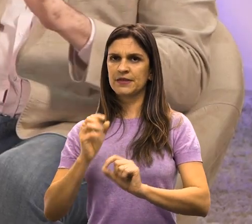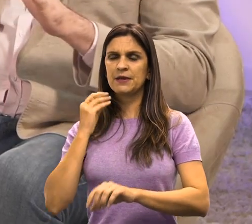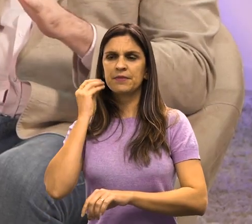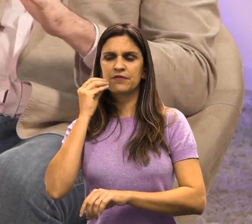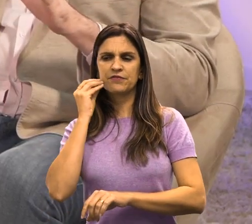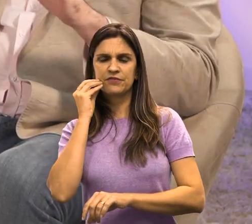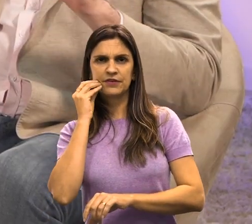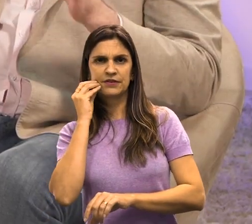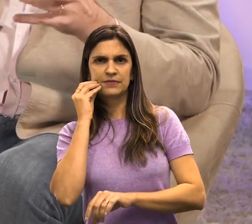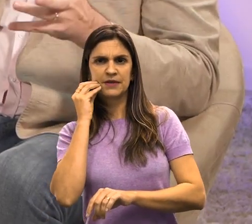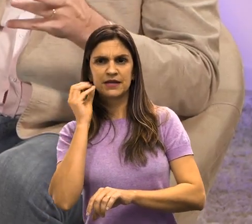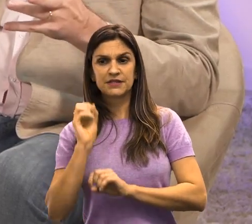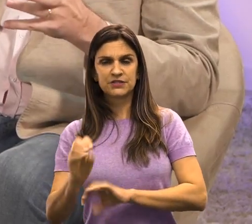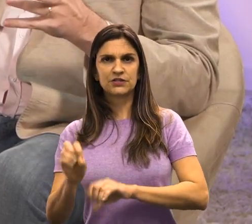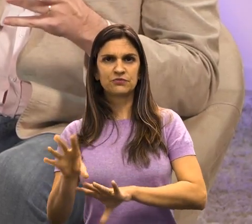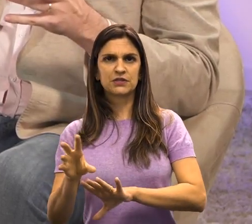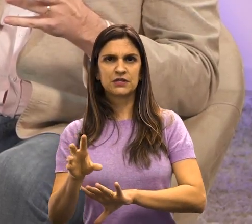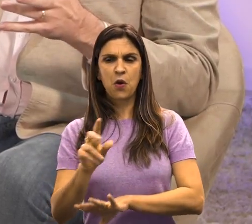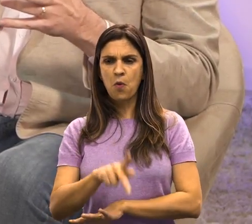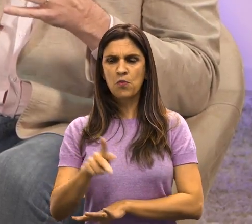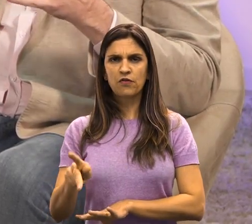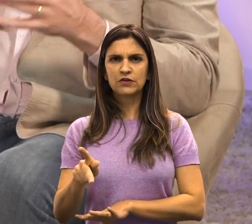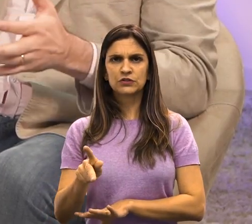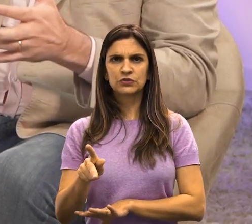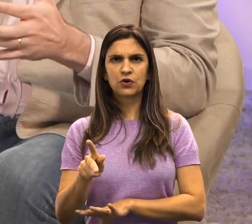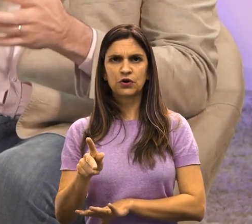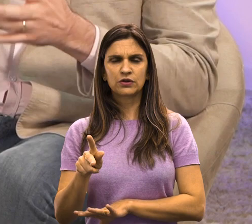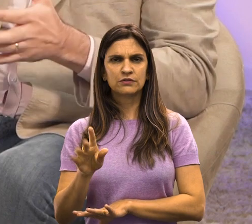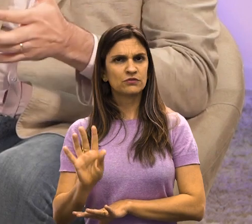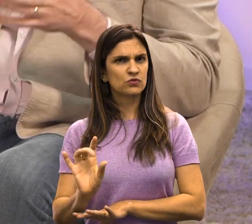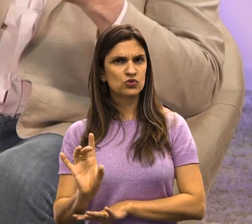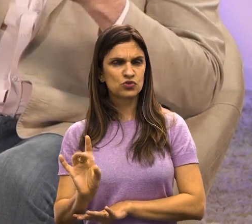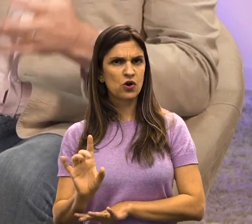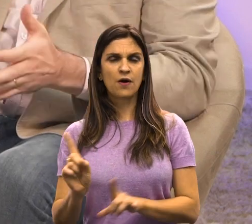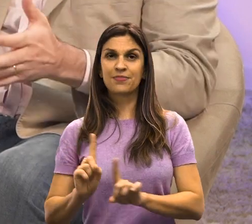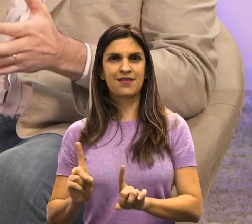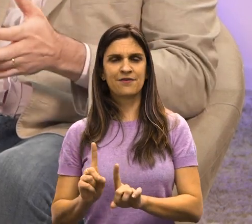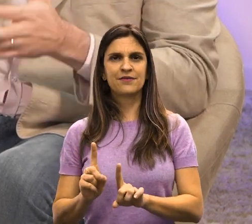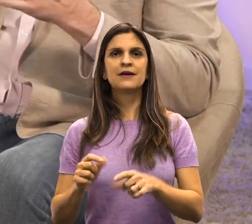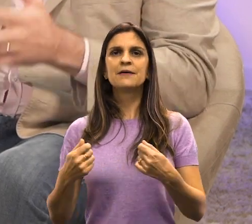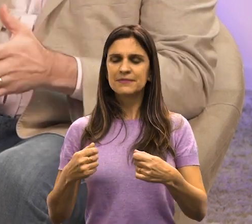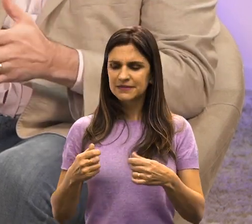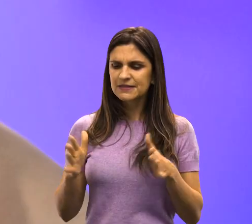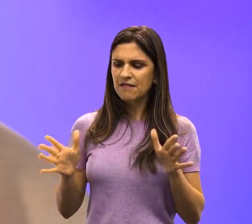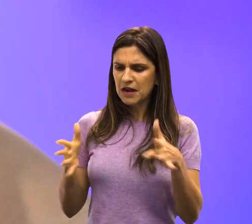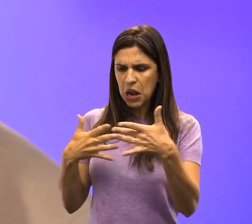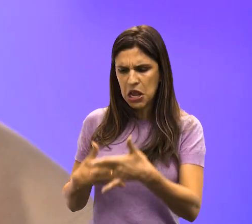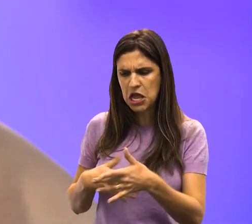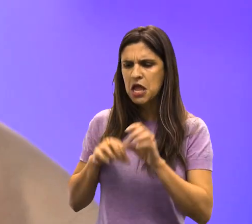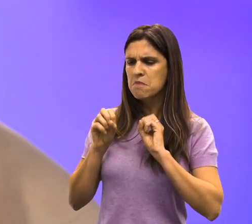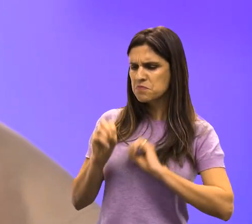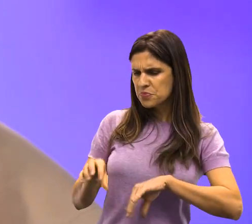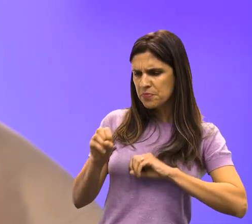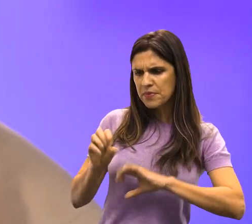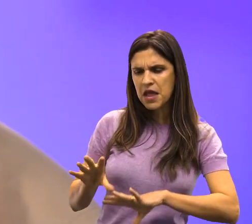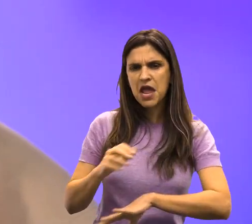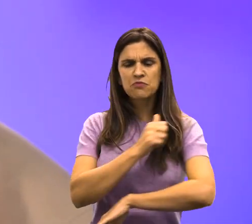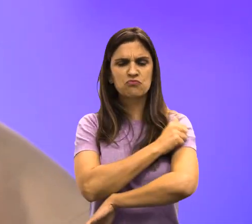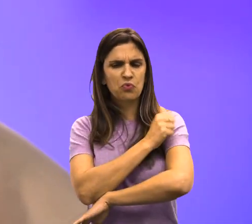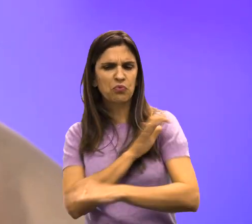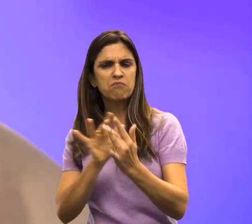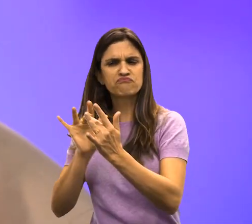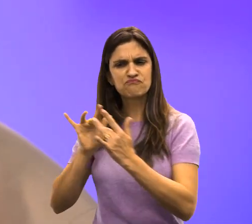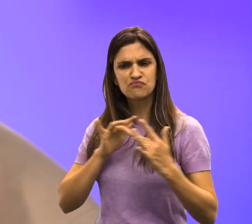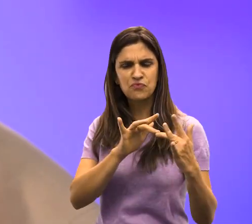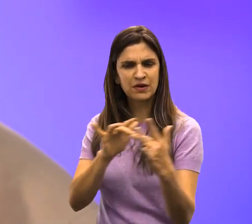educação, não basta ser professor. Tem que, de fato, ter vivenciado a sala de aula, o chão da escola, a conversa